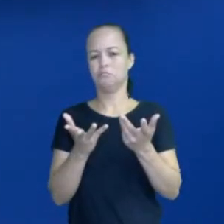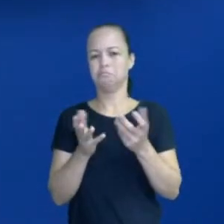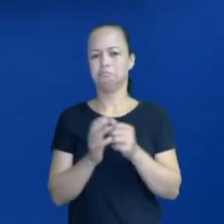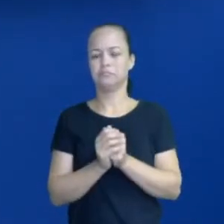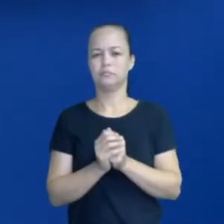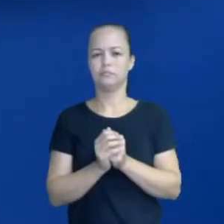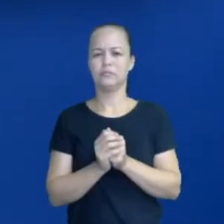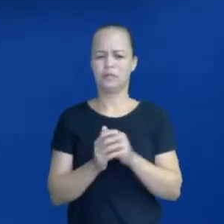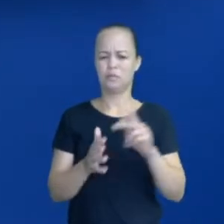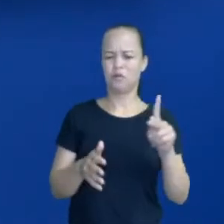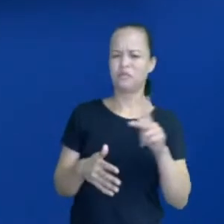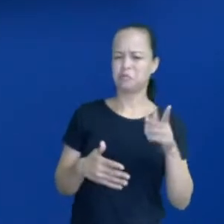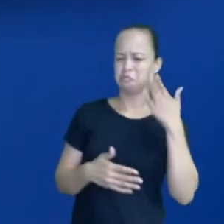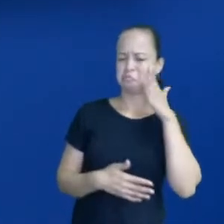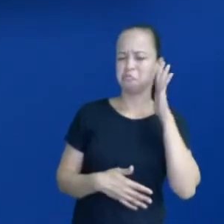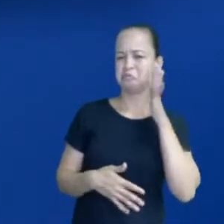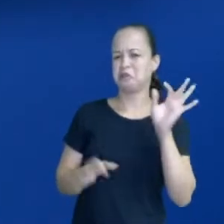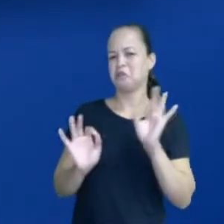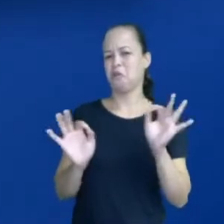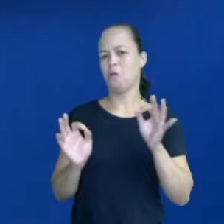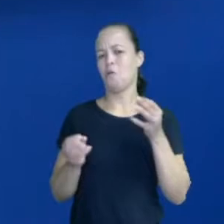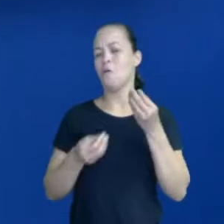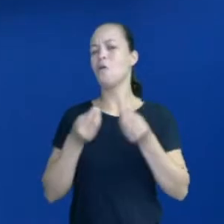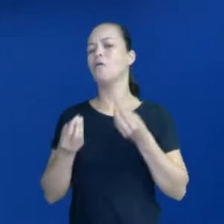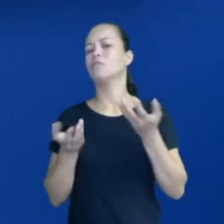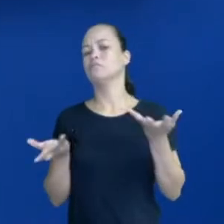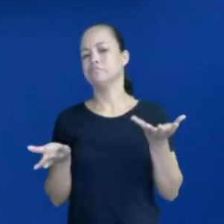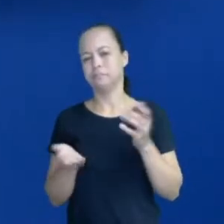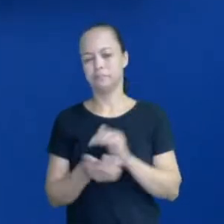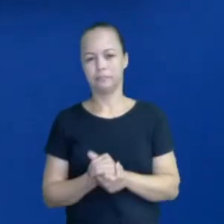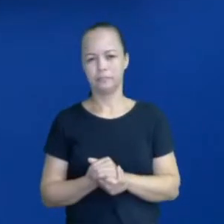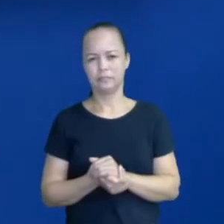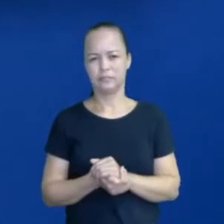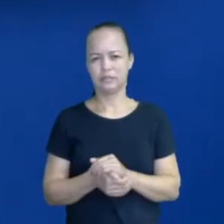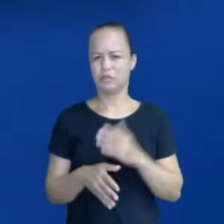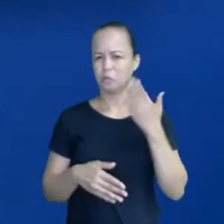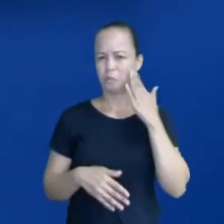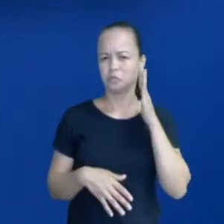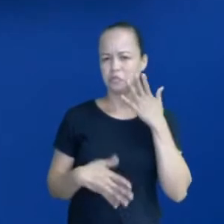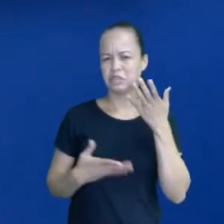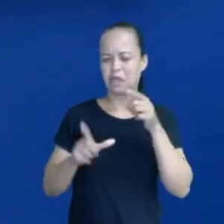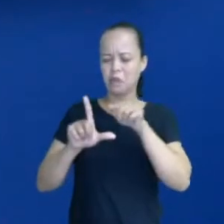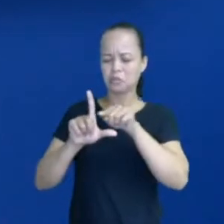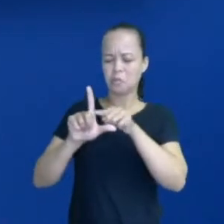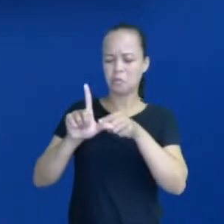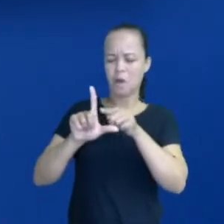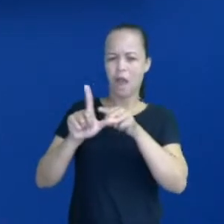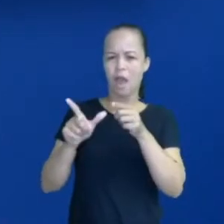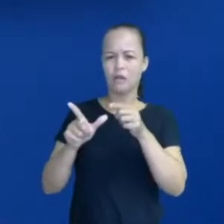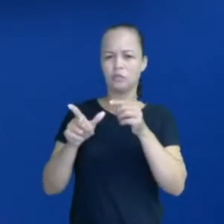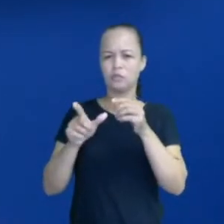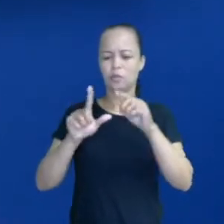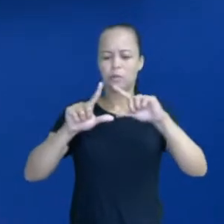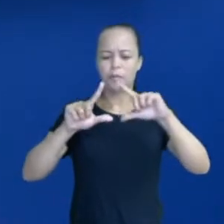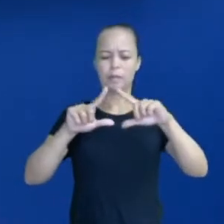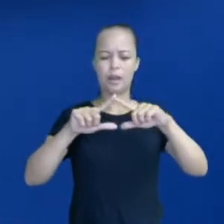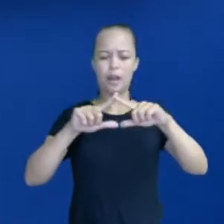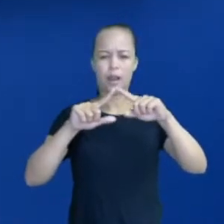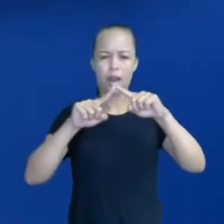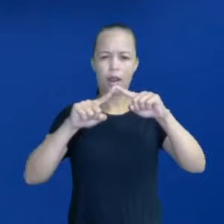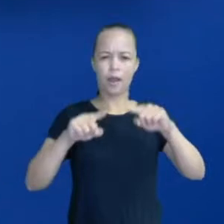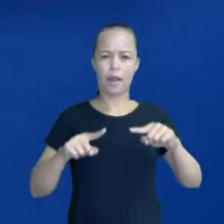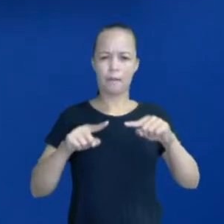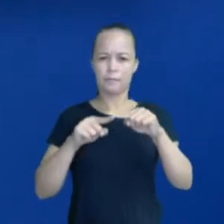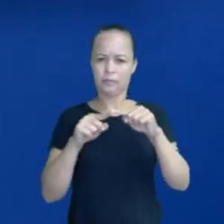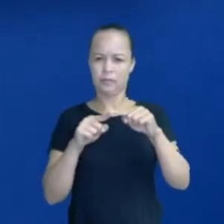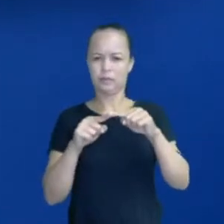conversa aí. Como é que eu vou saber separar pela medida dos lados ou pelo ângulo, né? Vamos compreender um